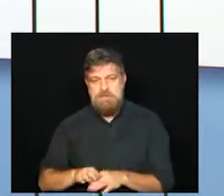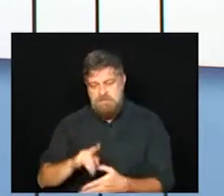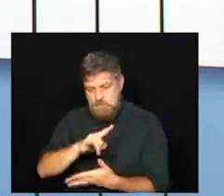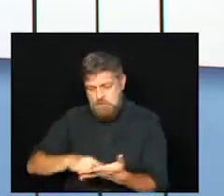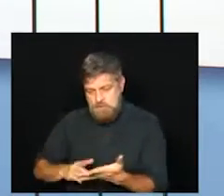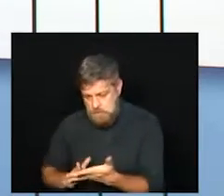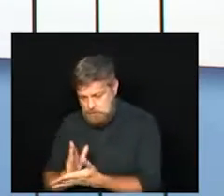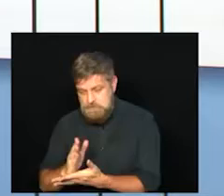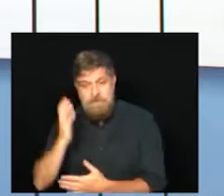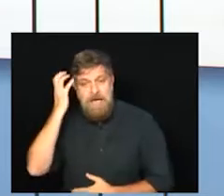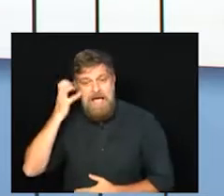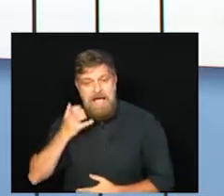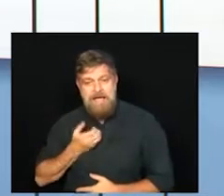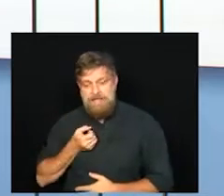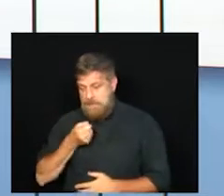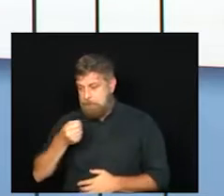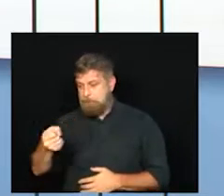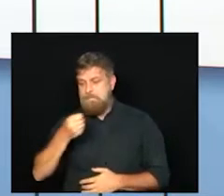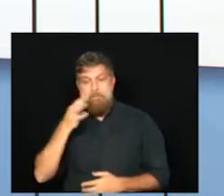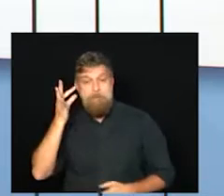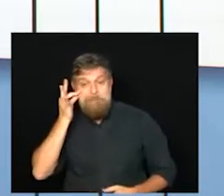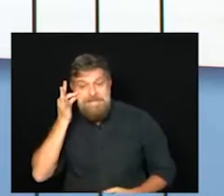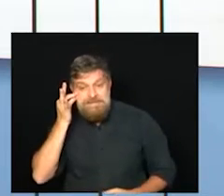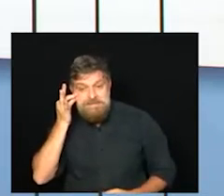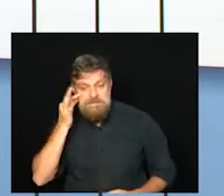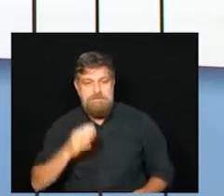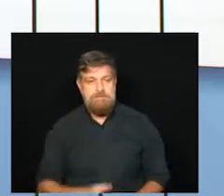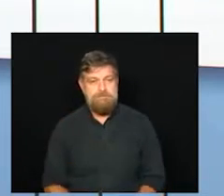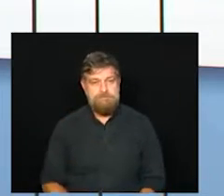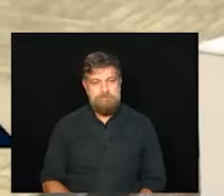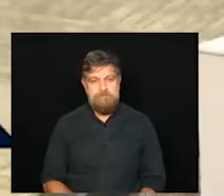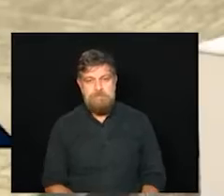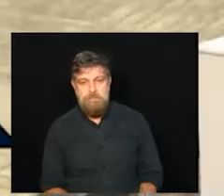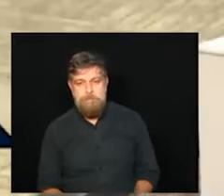e falou ao vivo com a nossa equipe.